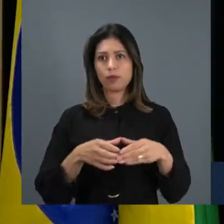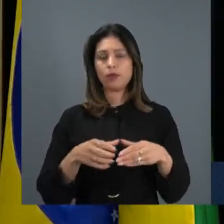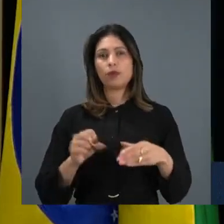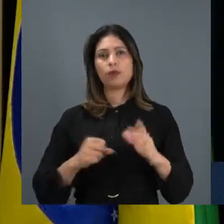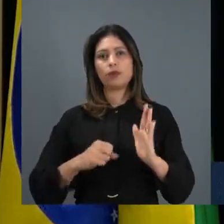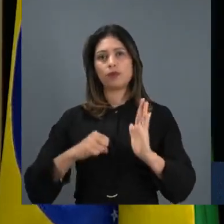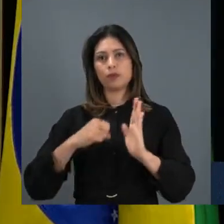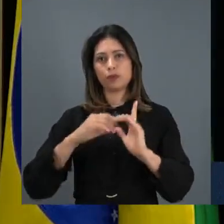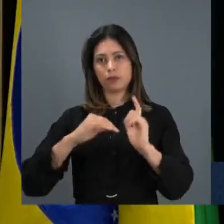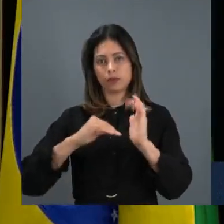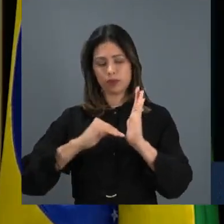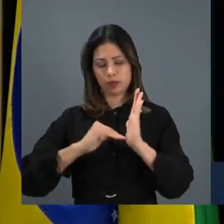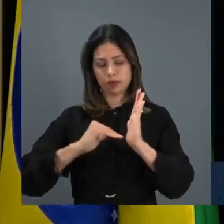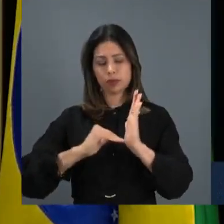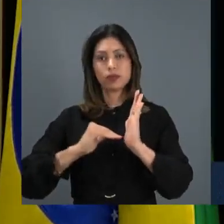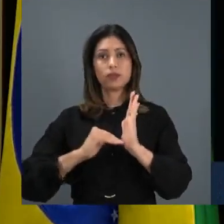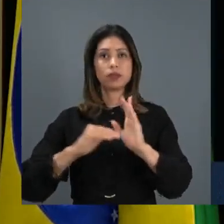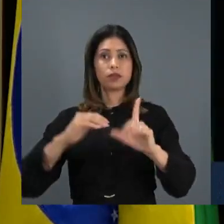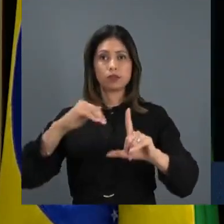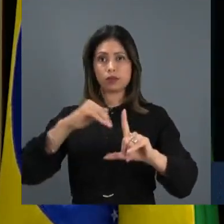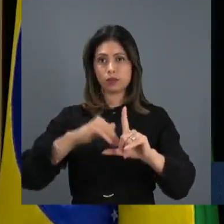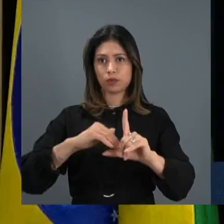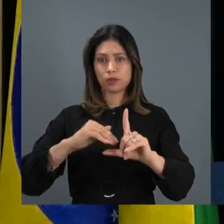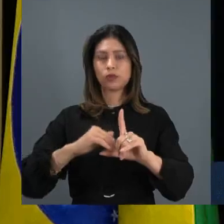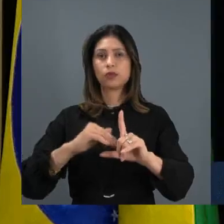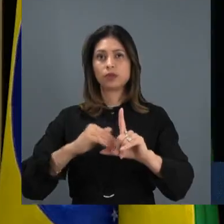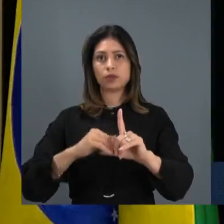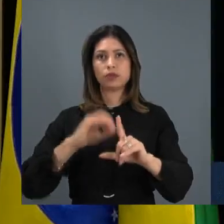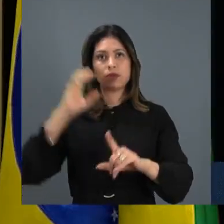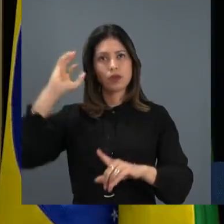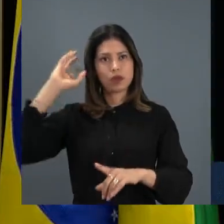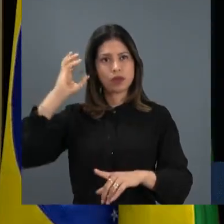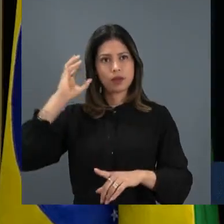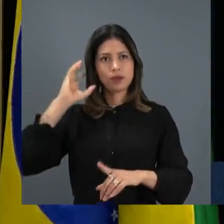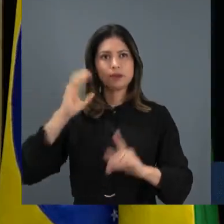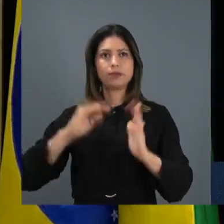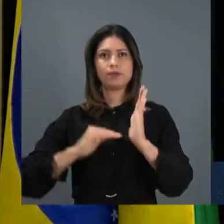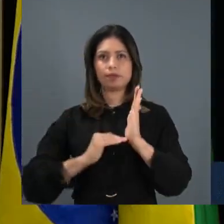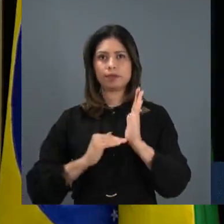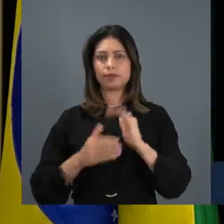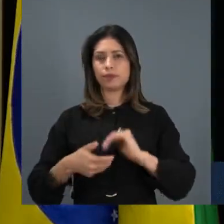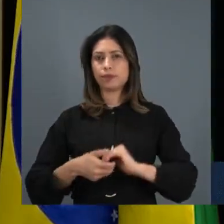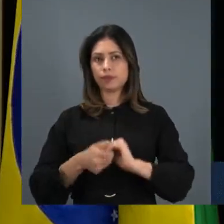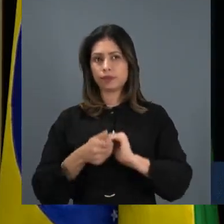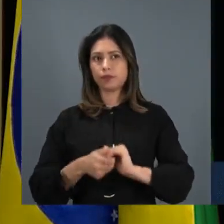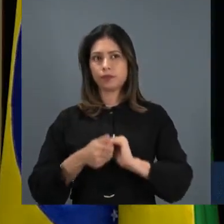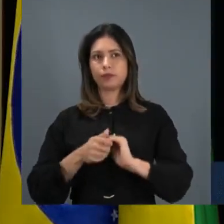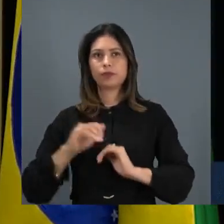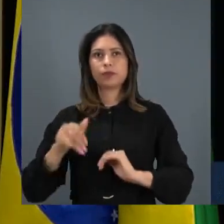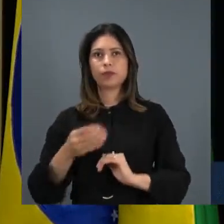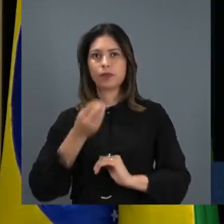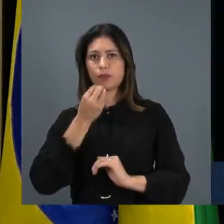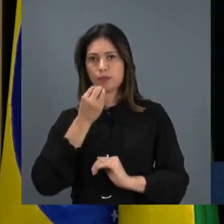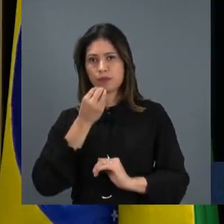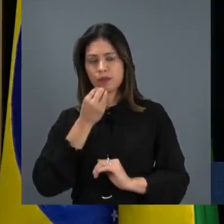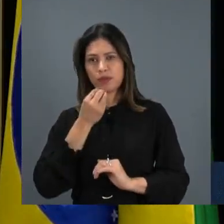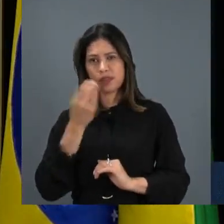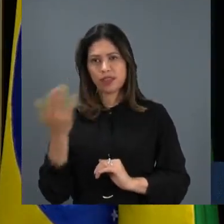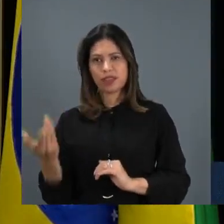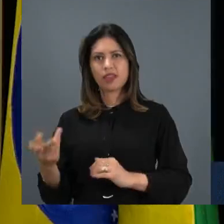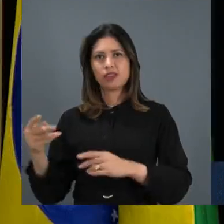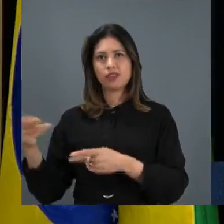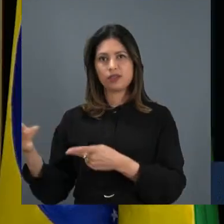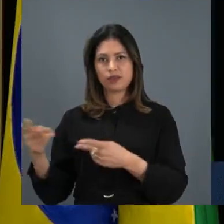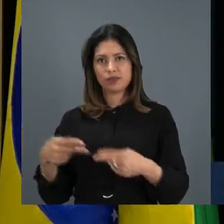Agência Senado. Quero cumprimentar aqui a oportunidade de estar recebendo a visita do meu conterrâneo